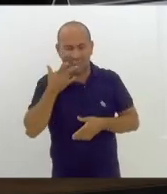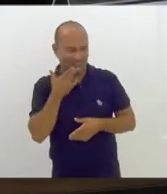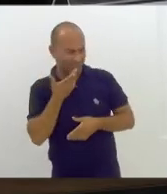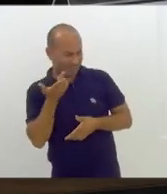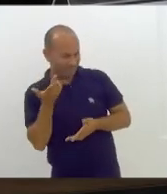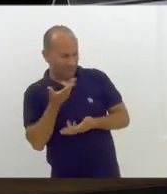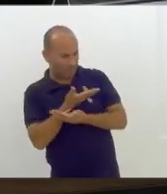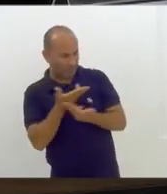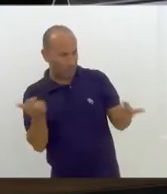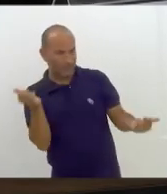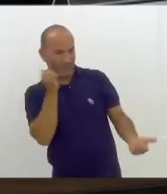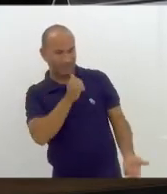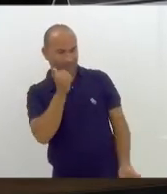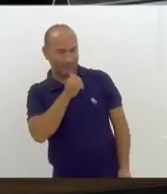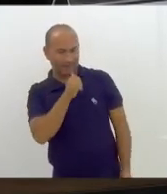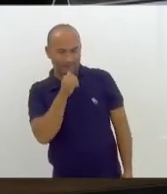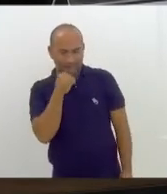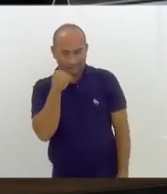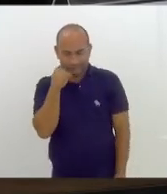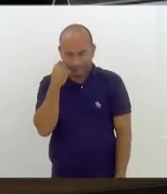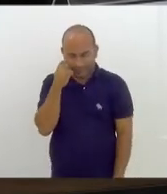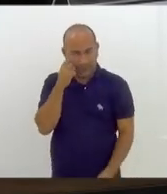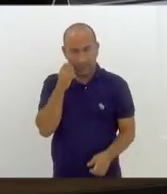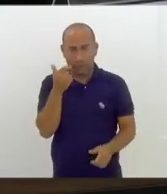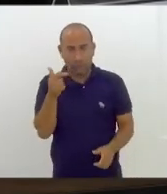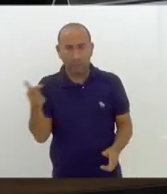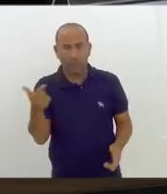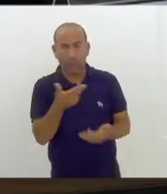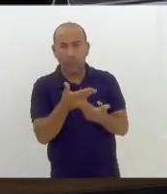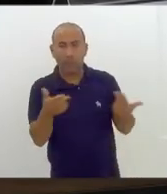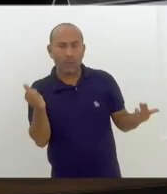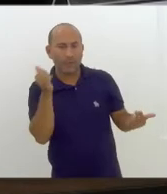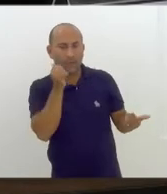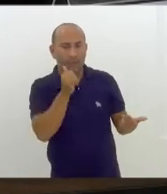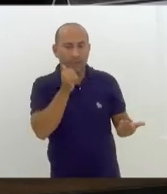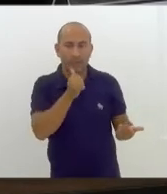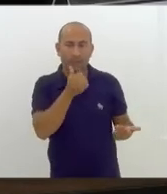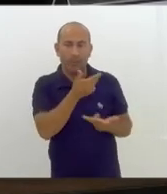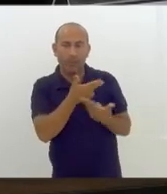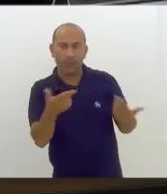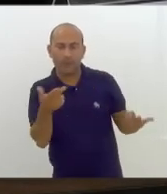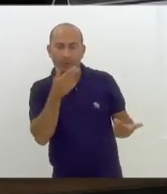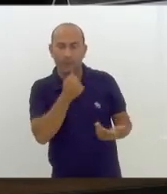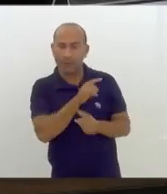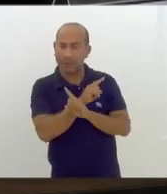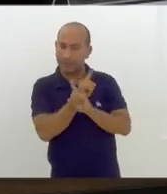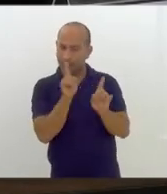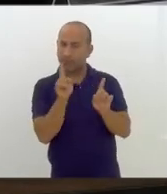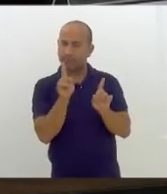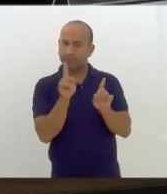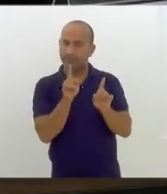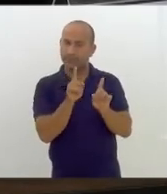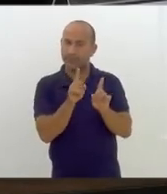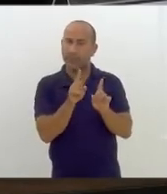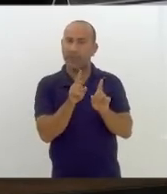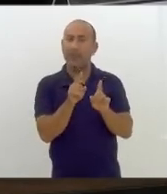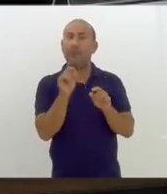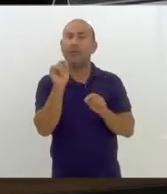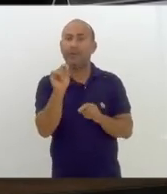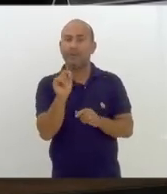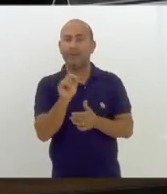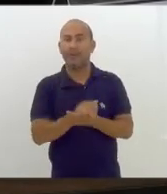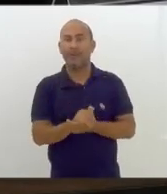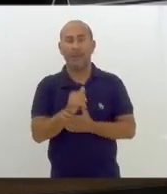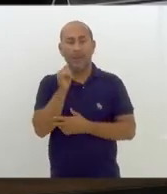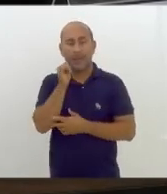de menina. Não existe coisa de menina e nem coisa de menino, né? E é isso que o feminismo